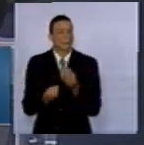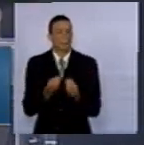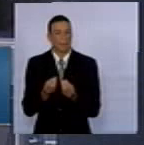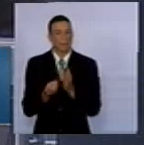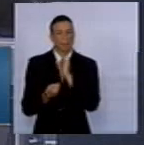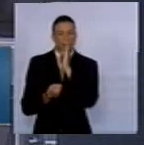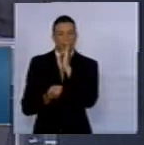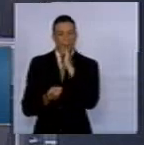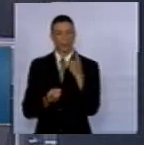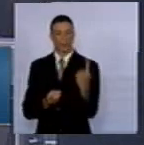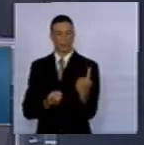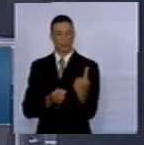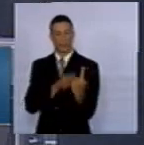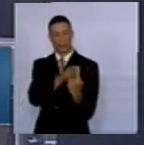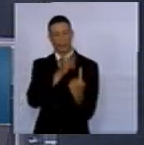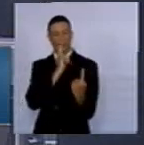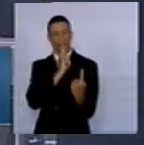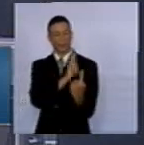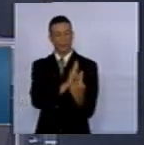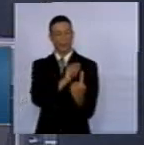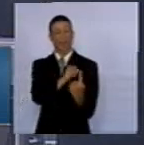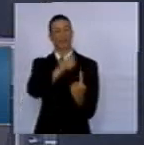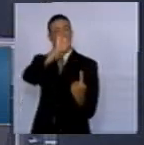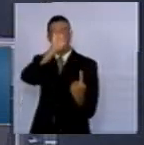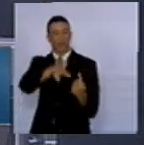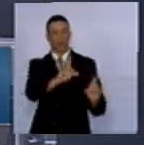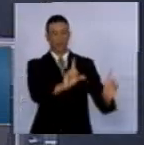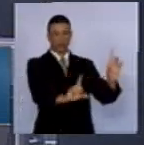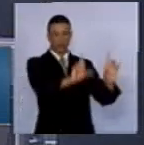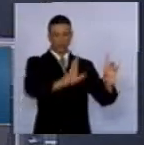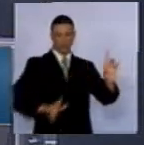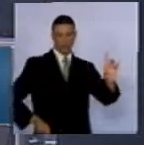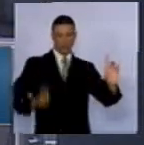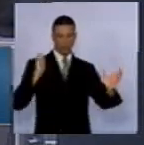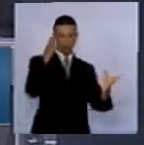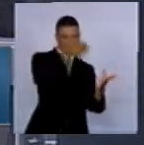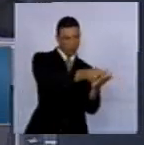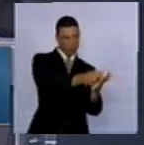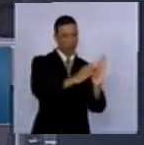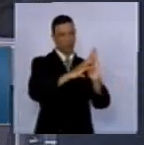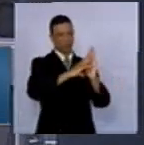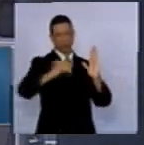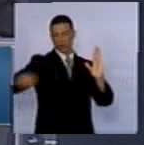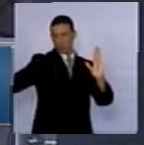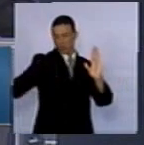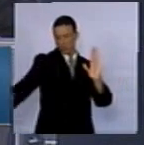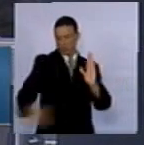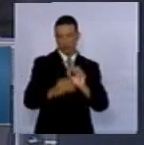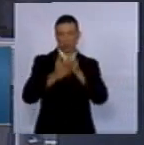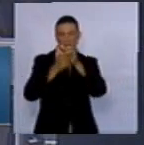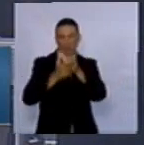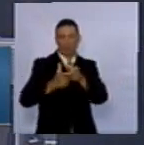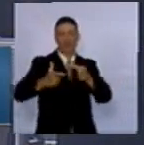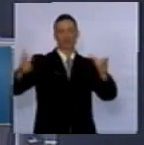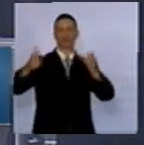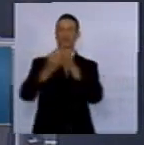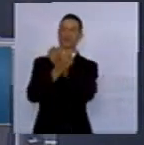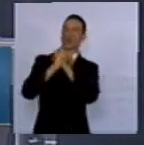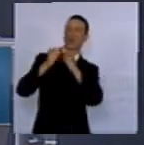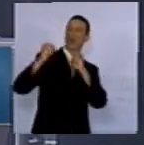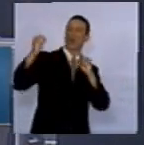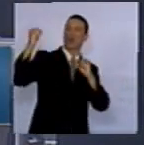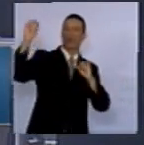um deles é expansão da TV por assinatura como um novo modelo de negócio a expansão da televisão por assinatura expansão do